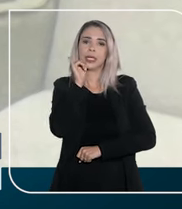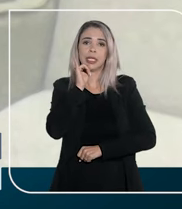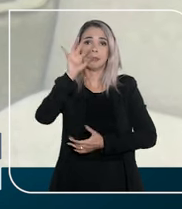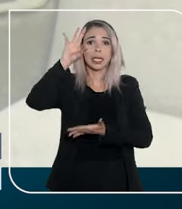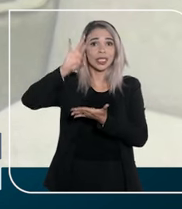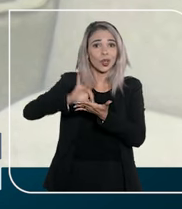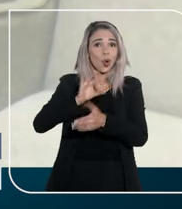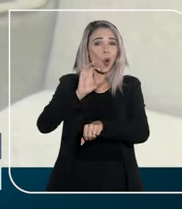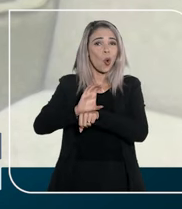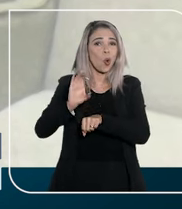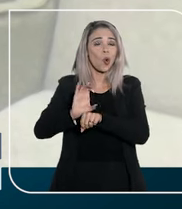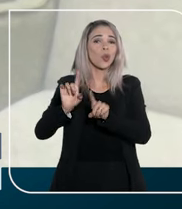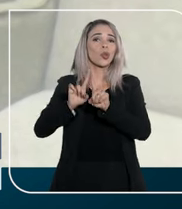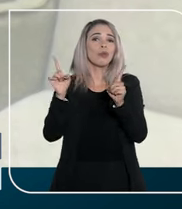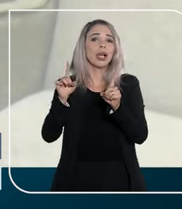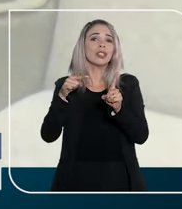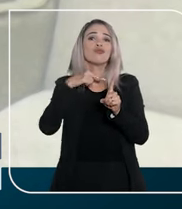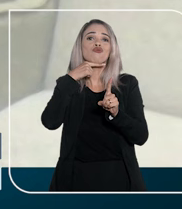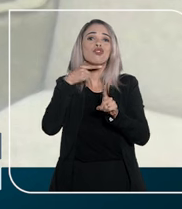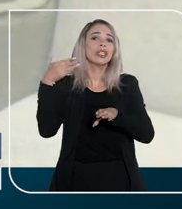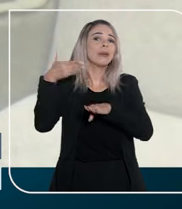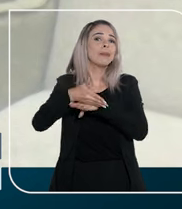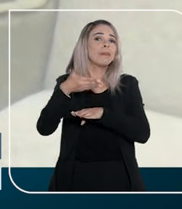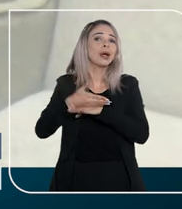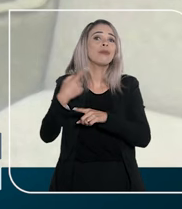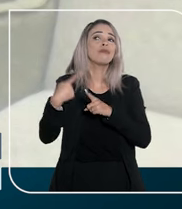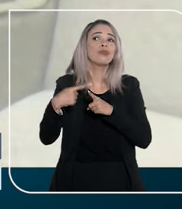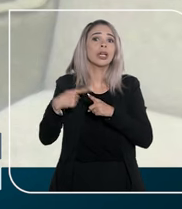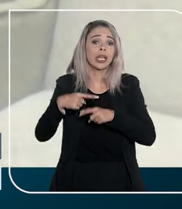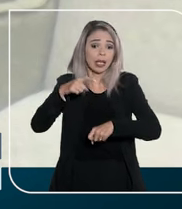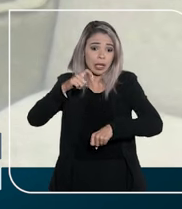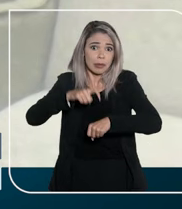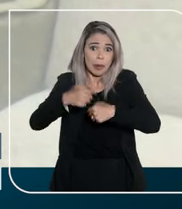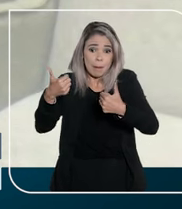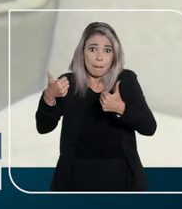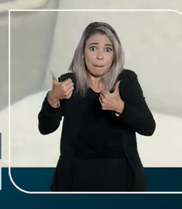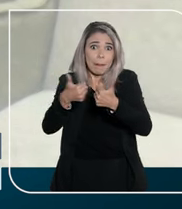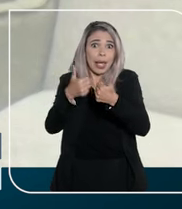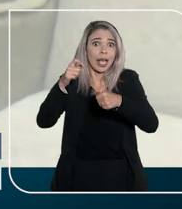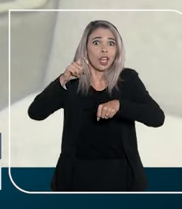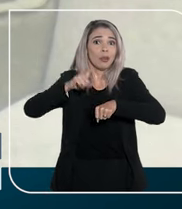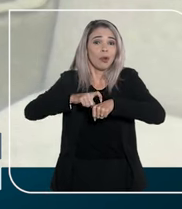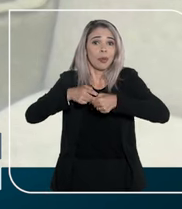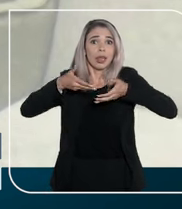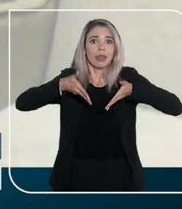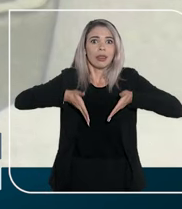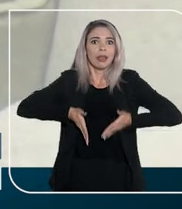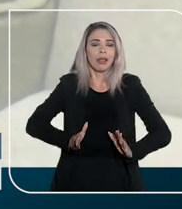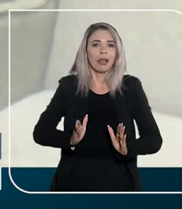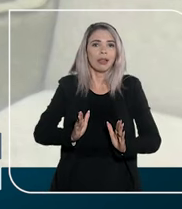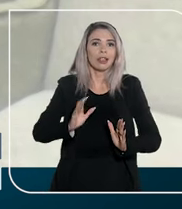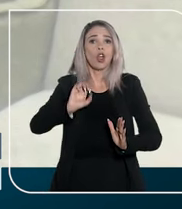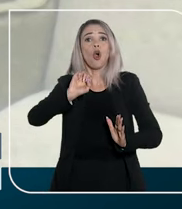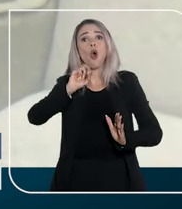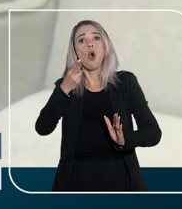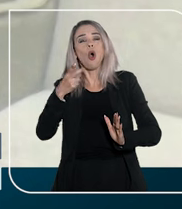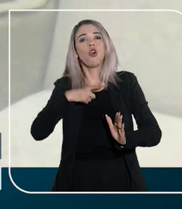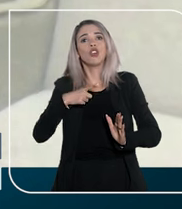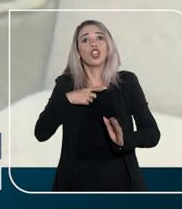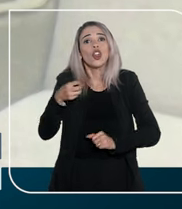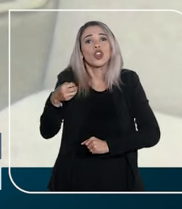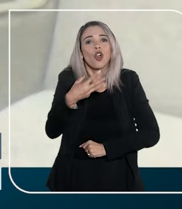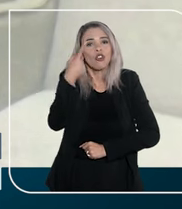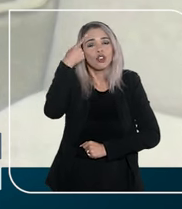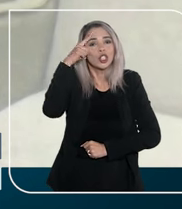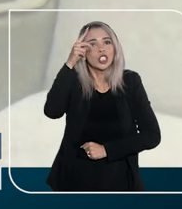matriculada no curso, mas ela não tem condições de frequentar o curso porque está prestes a dar à luz ou está com uma criança recém-nascida,